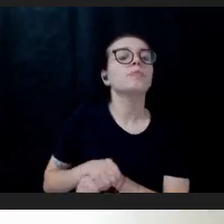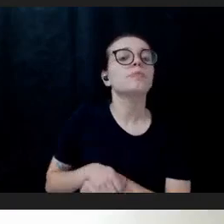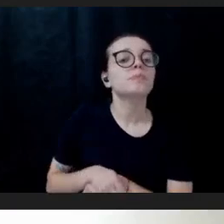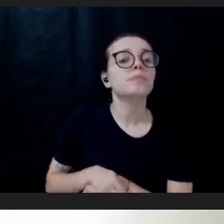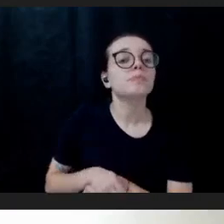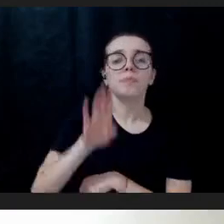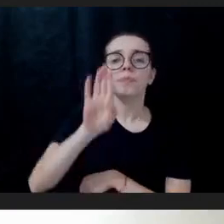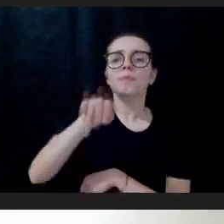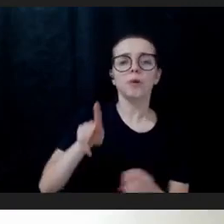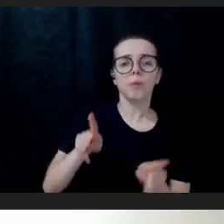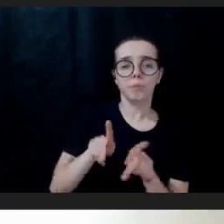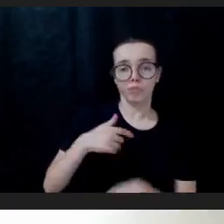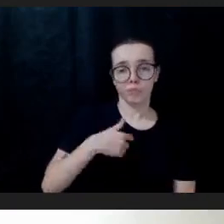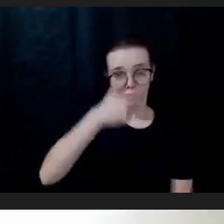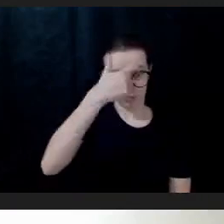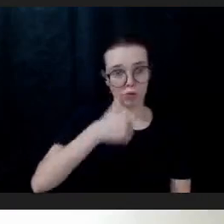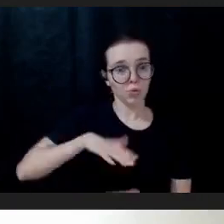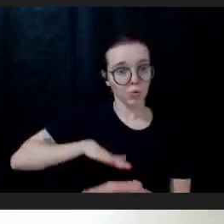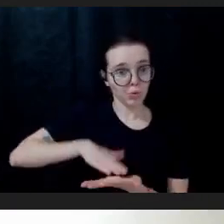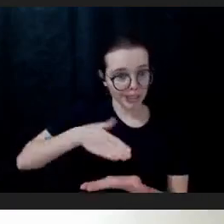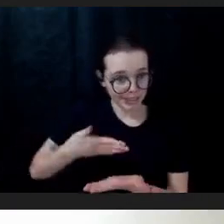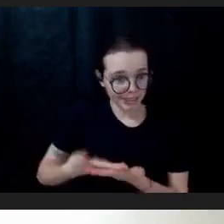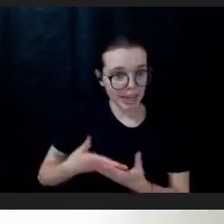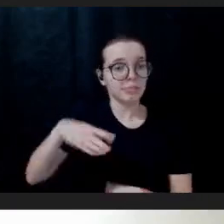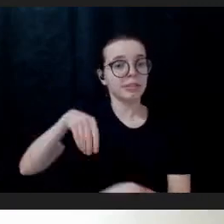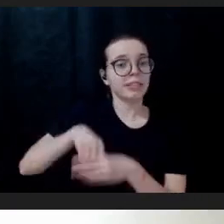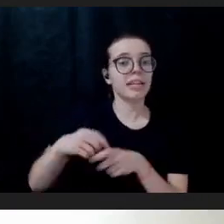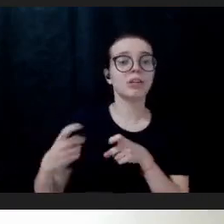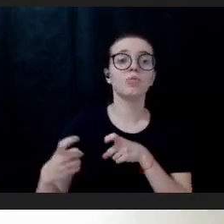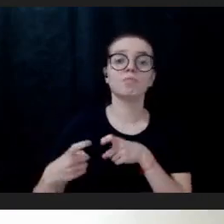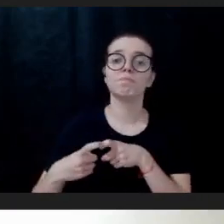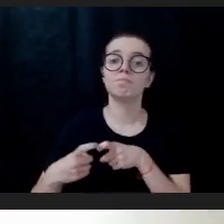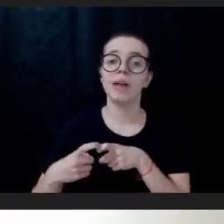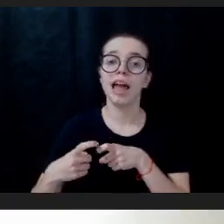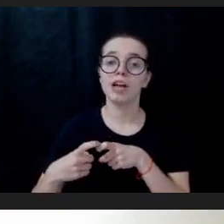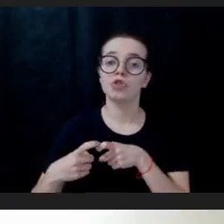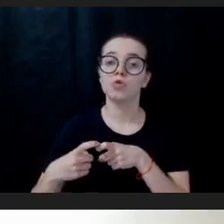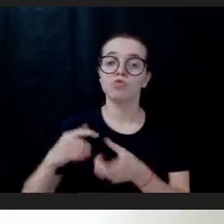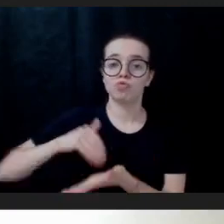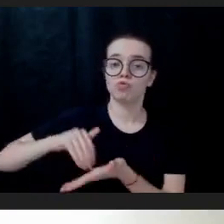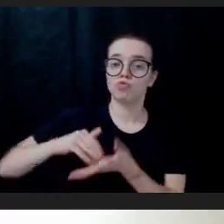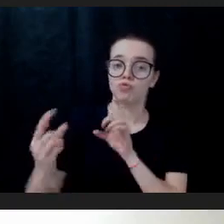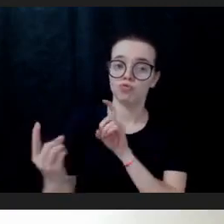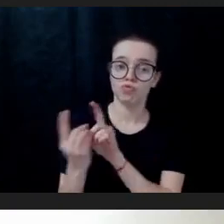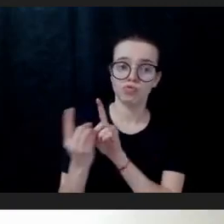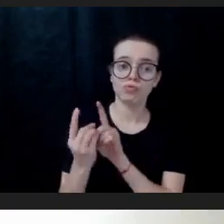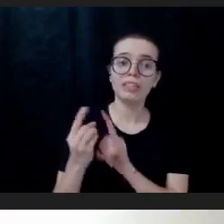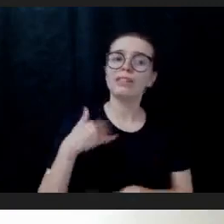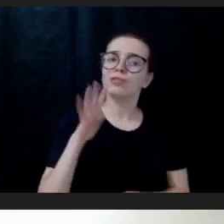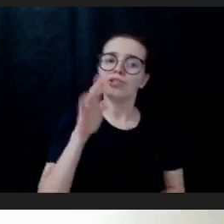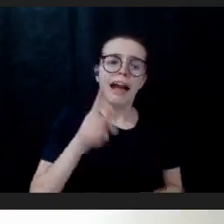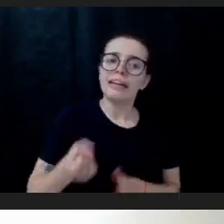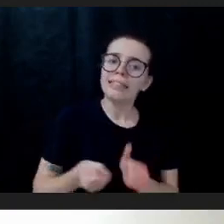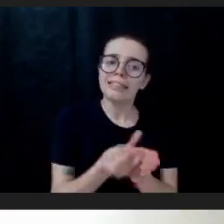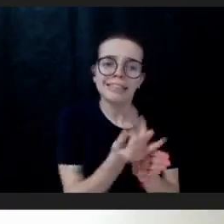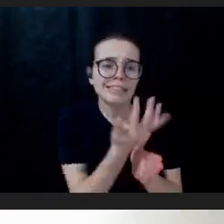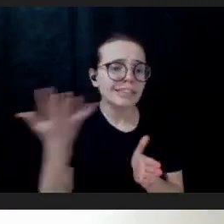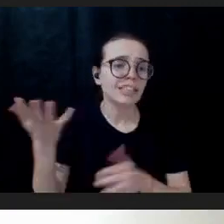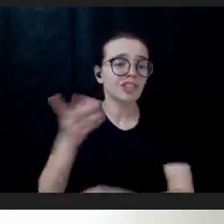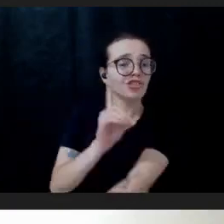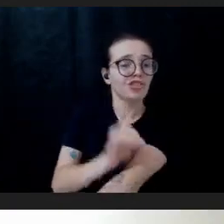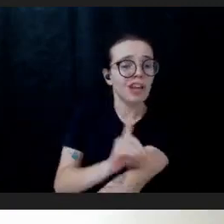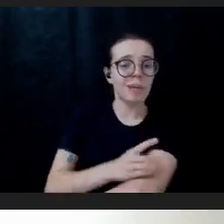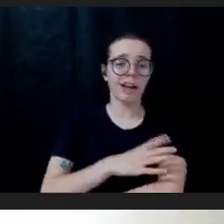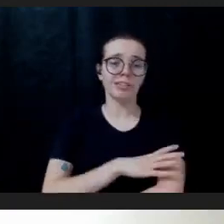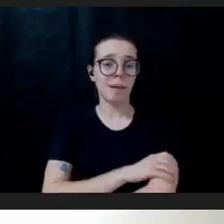atuo como intérprete em consultório e por vez vejo diagnóstico de diabetes e pressão alta em